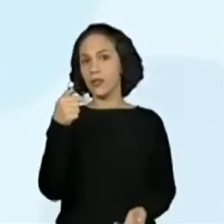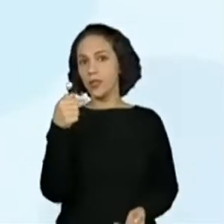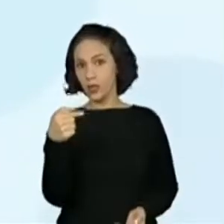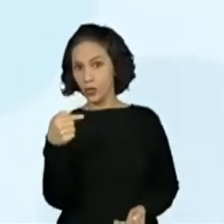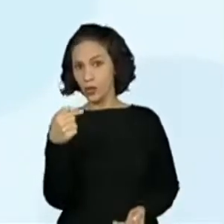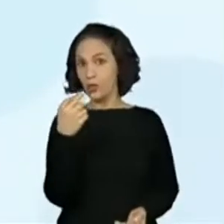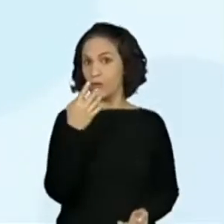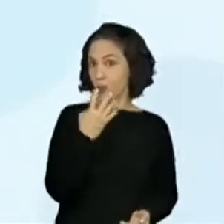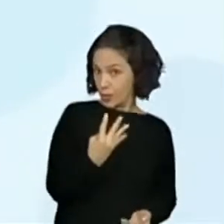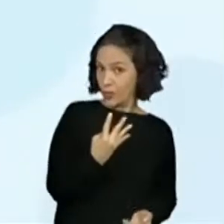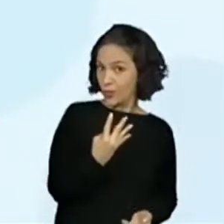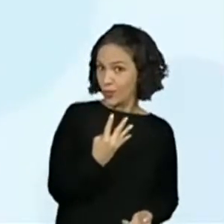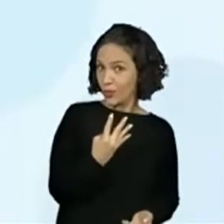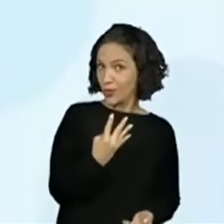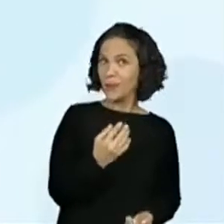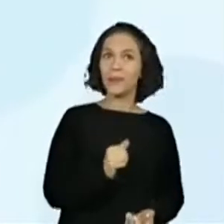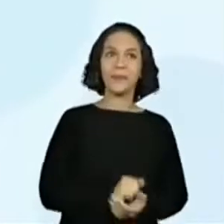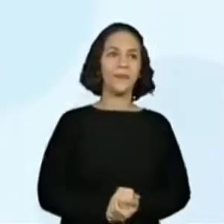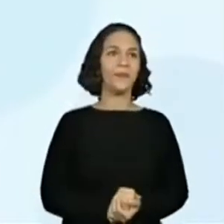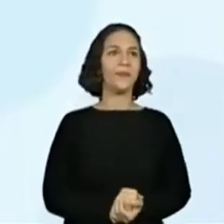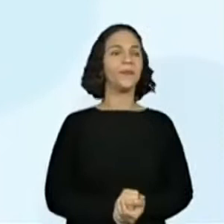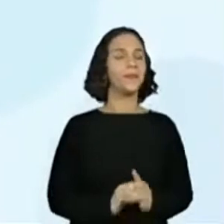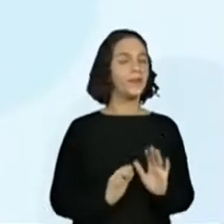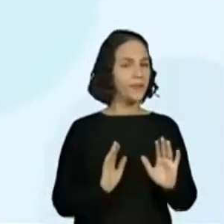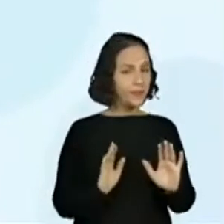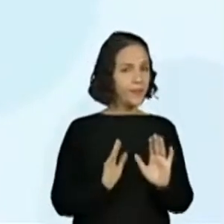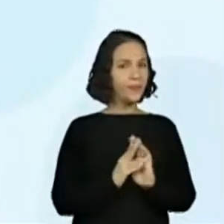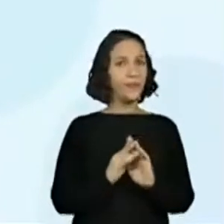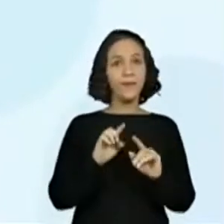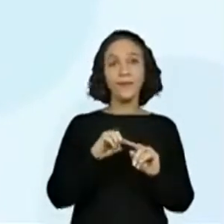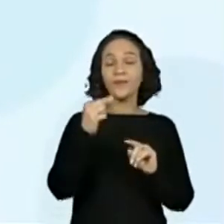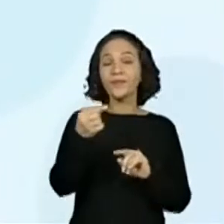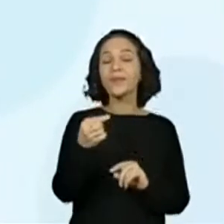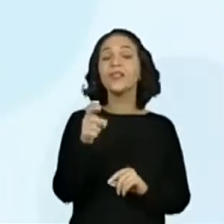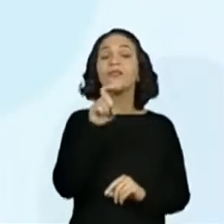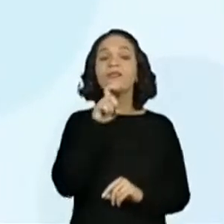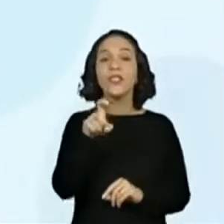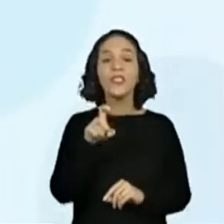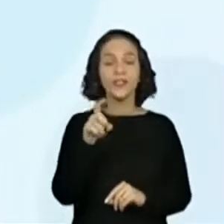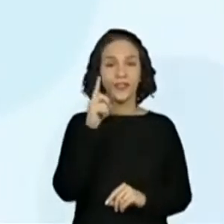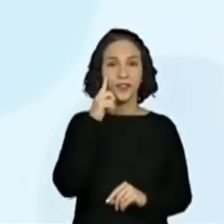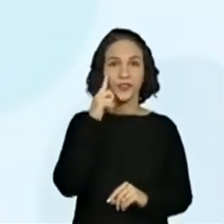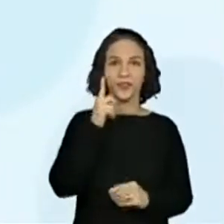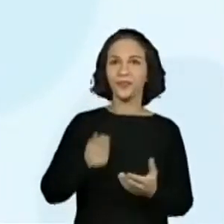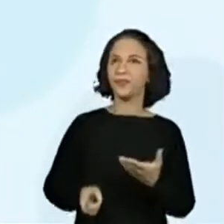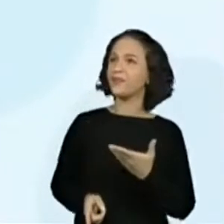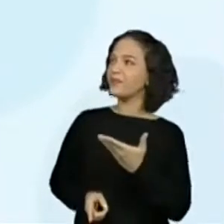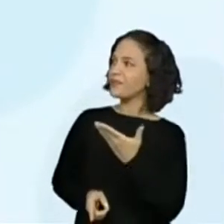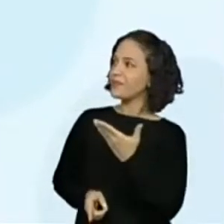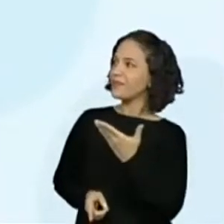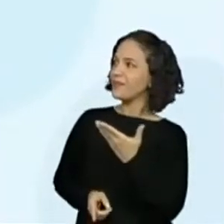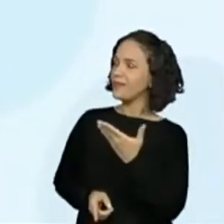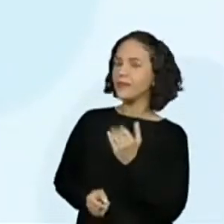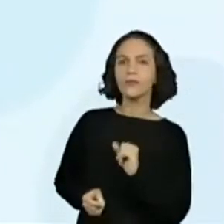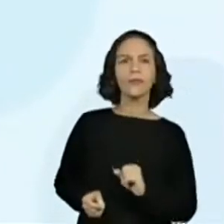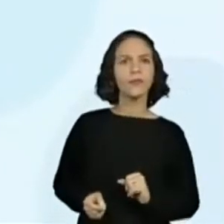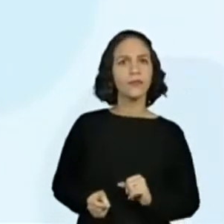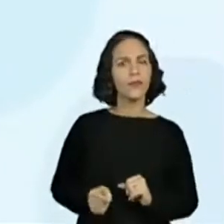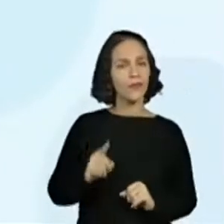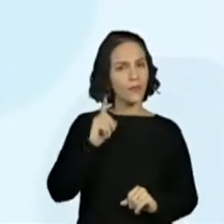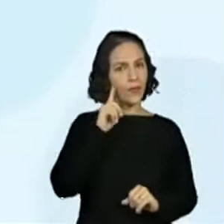hein? E aí, depois, nós temos aqui na fichinha verde mais um número. Olha só, tá